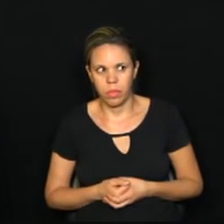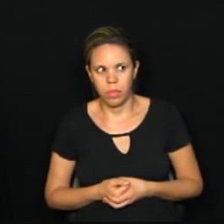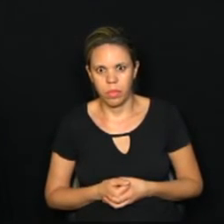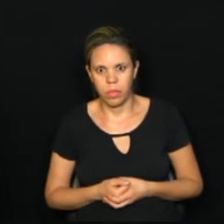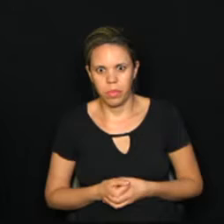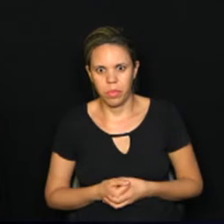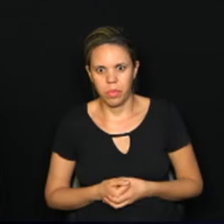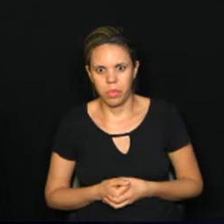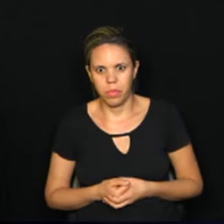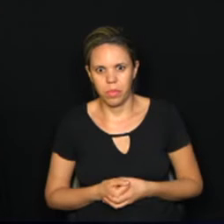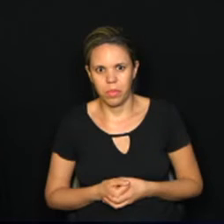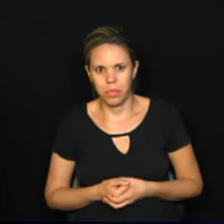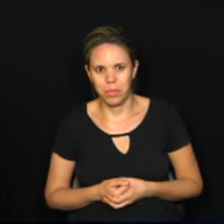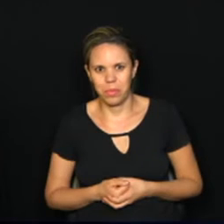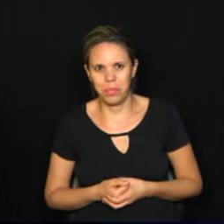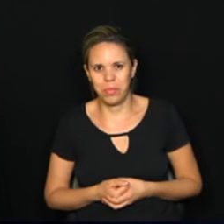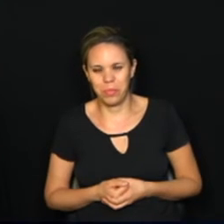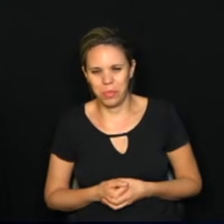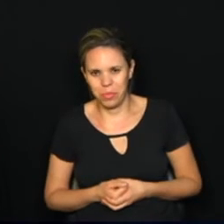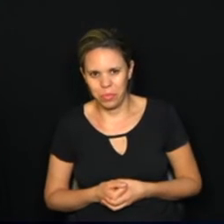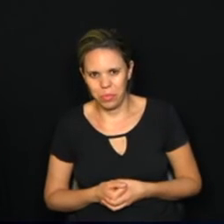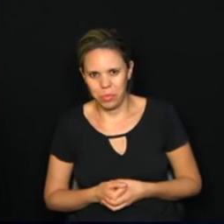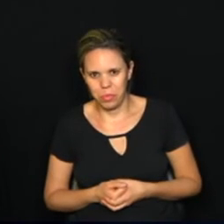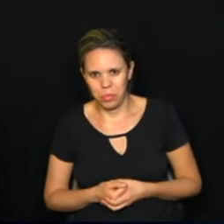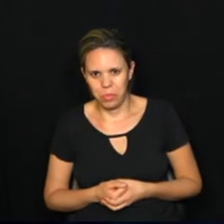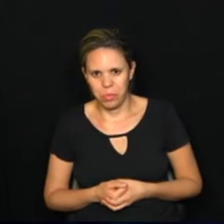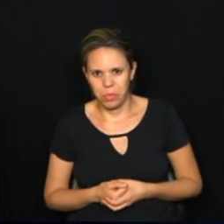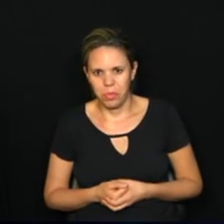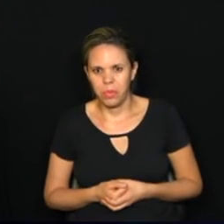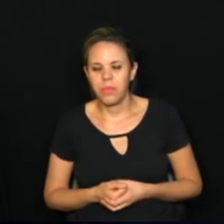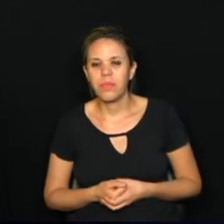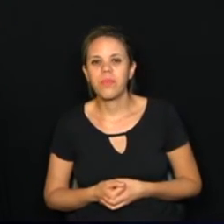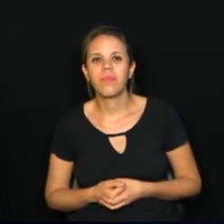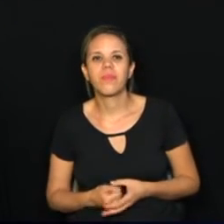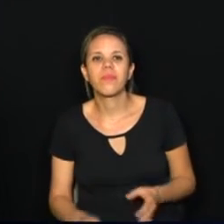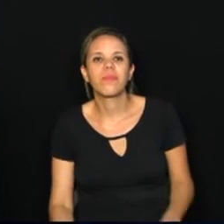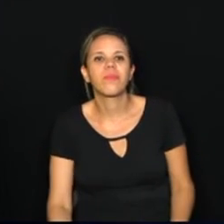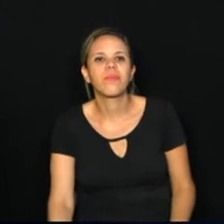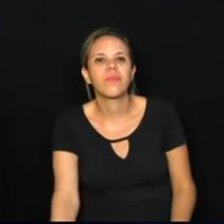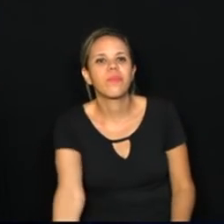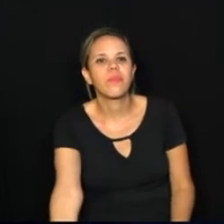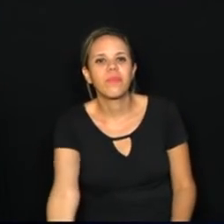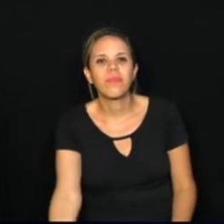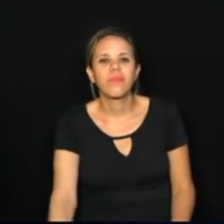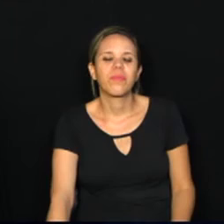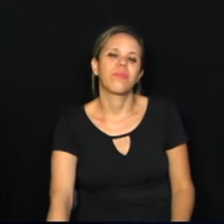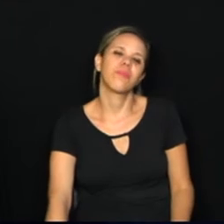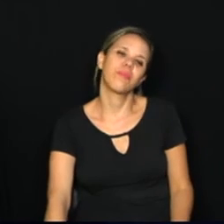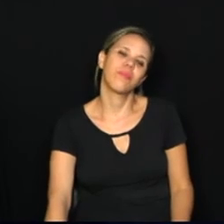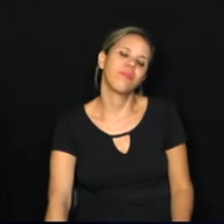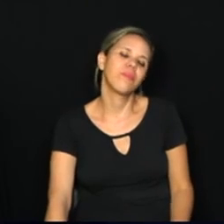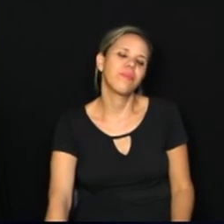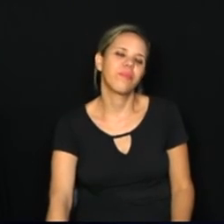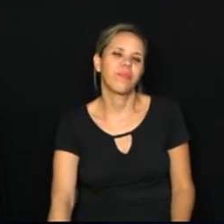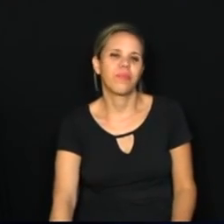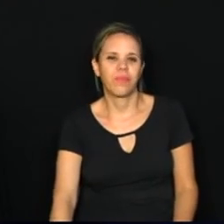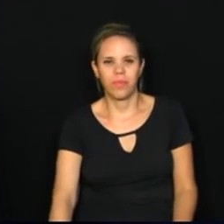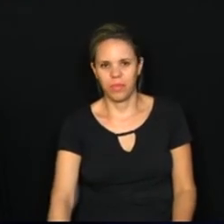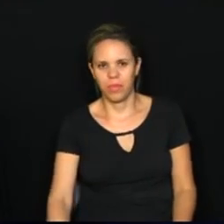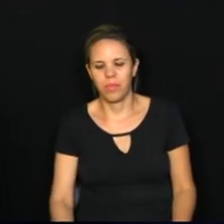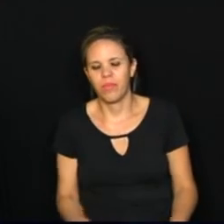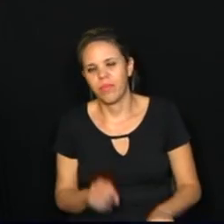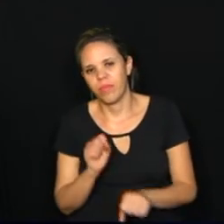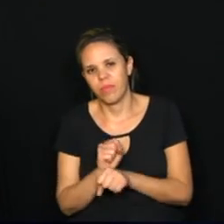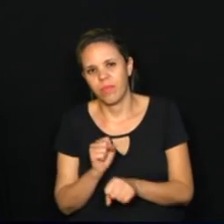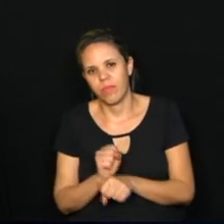ó. O Flávio travou. Está travado, Flávio. Agora pronto. Destravou. Pronto. Deu uma travadinha aqui de